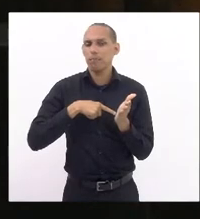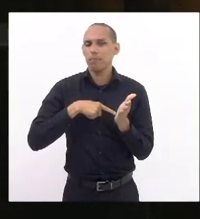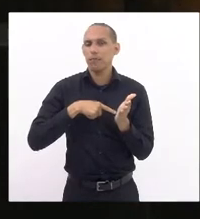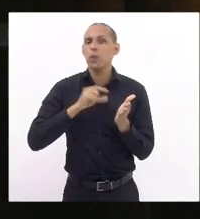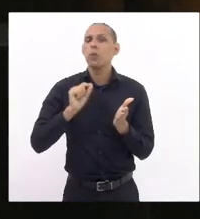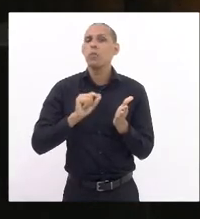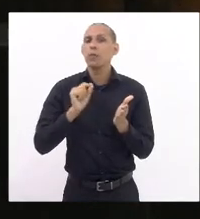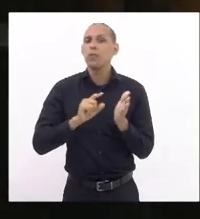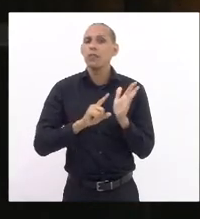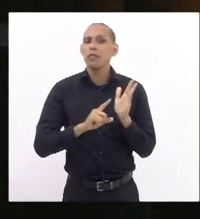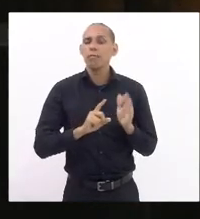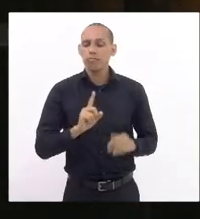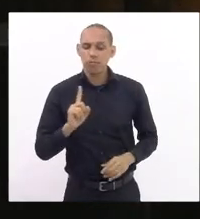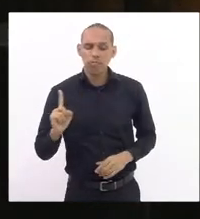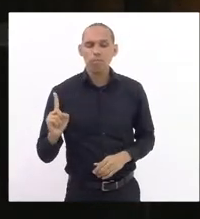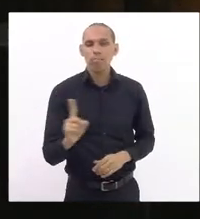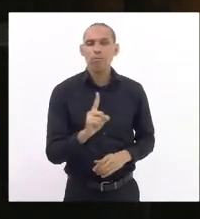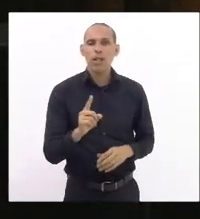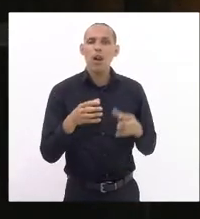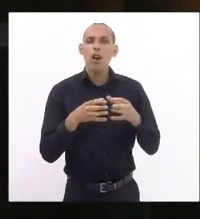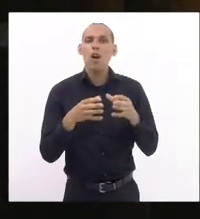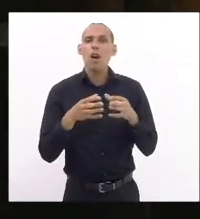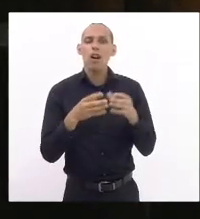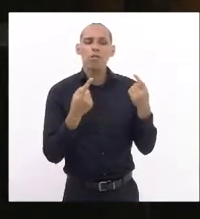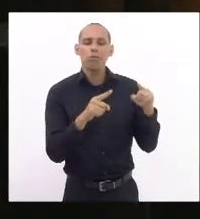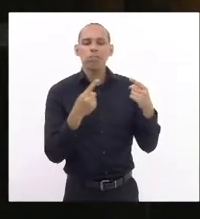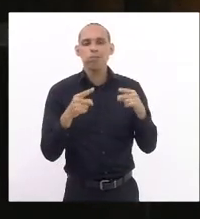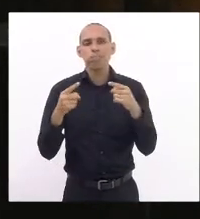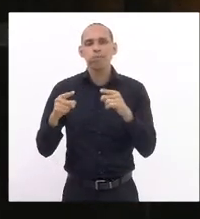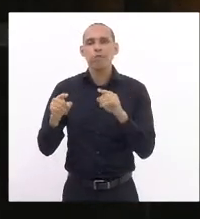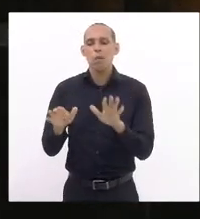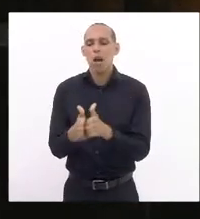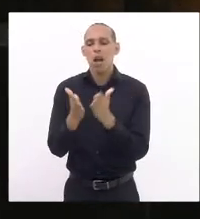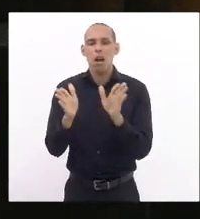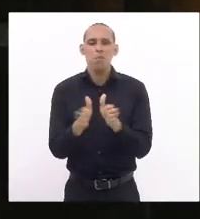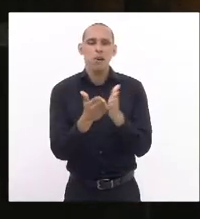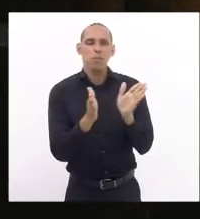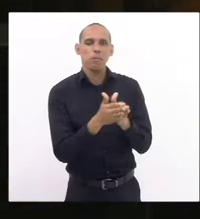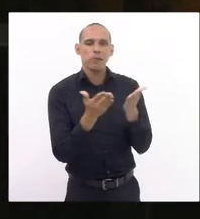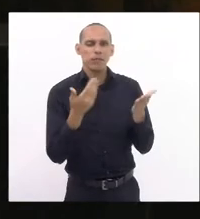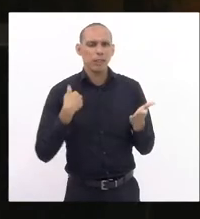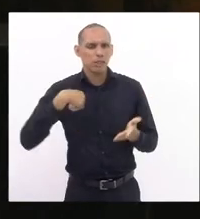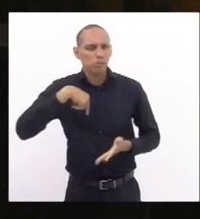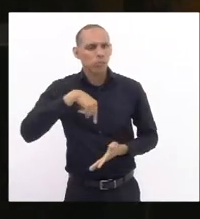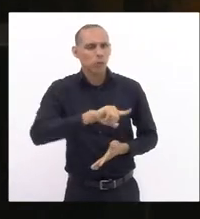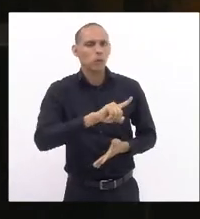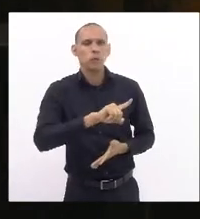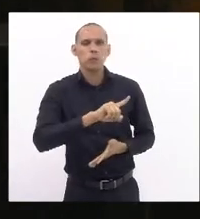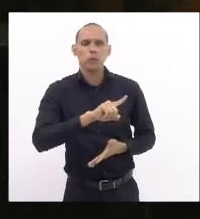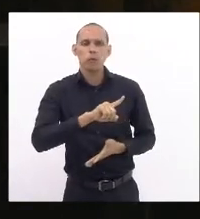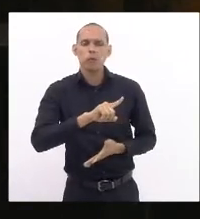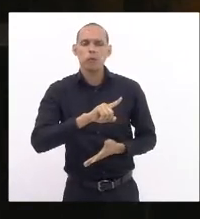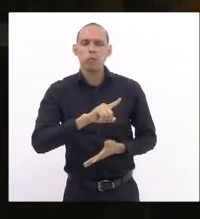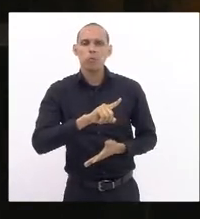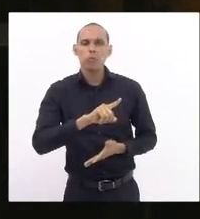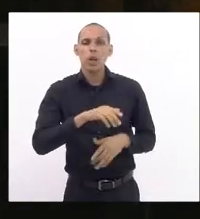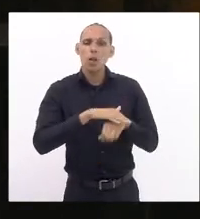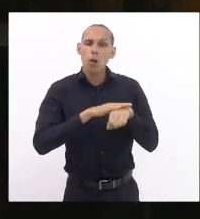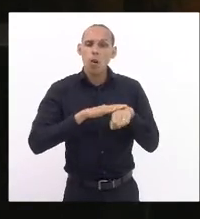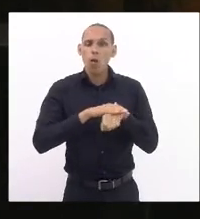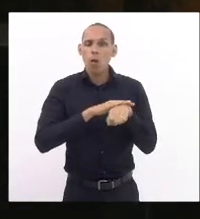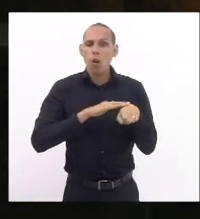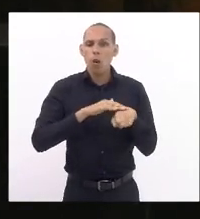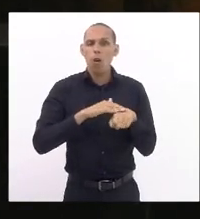da Comissão Especial de Enfrentamento à Miséria e Combate à Pobreza. Estive em Petrópolis, conversei e me